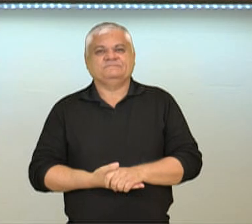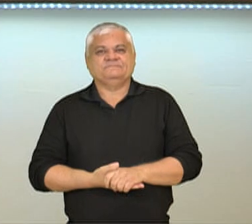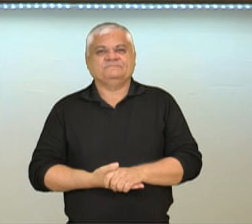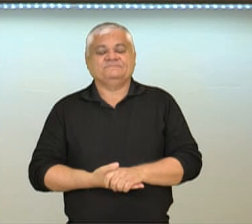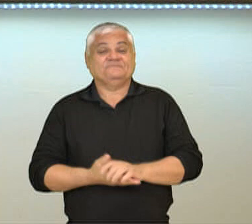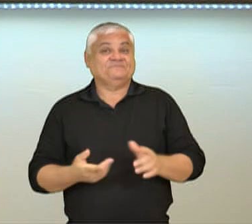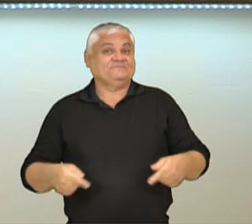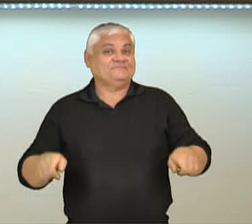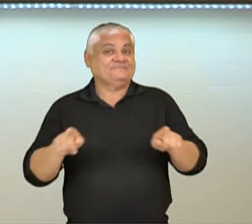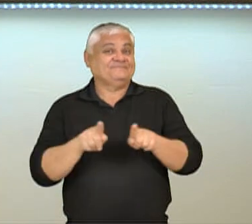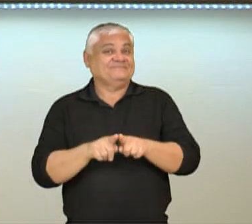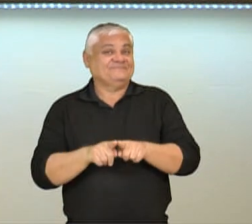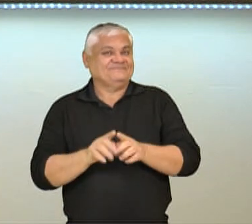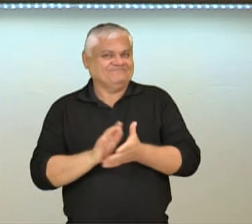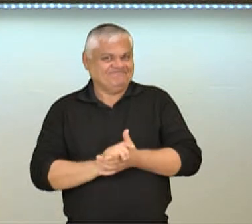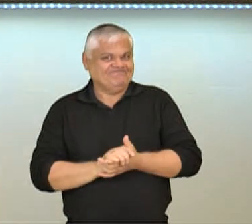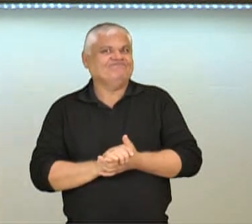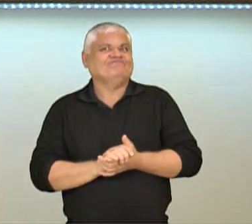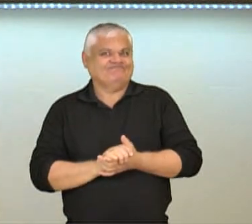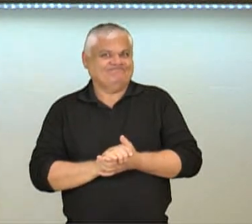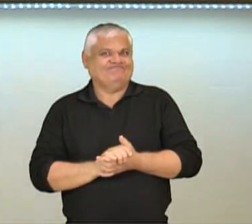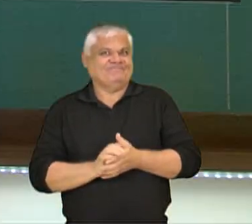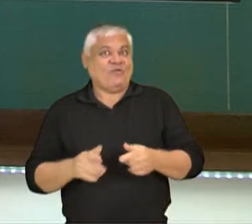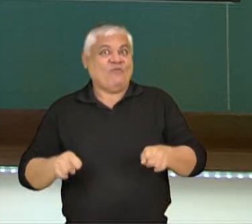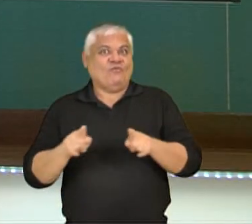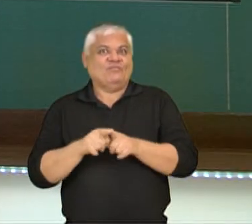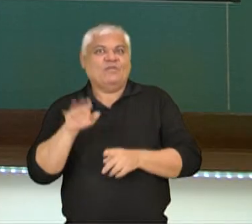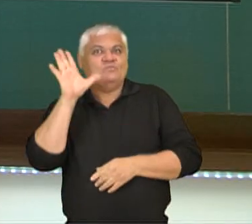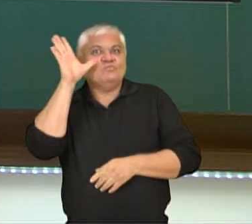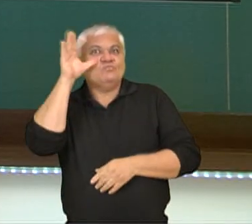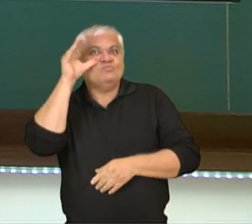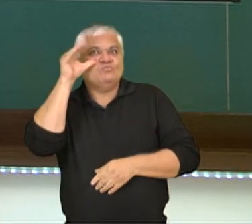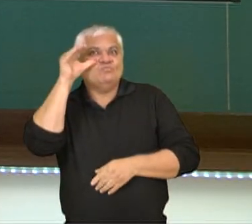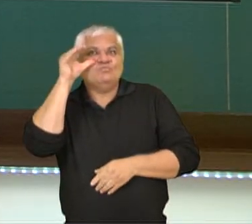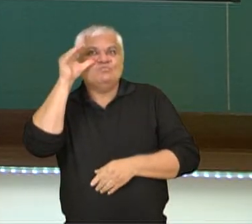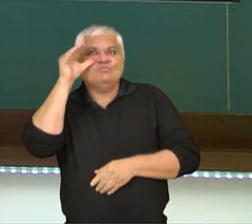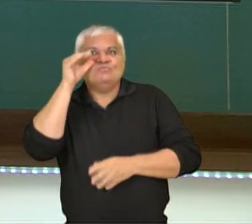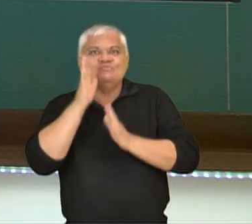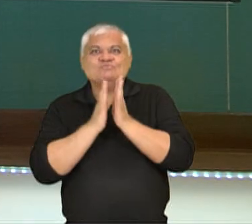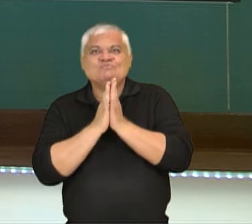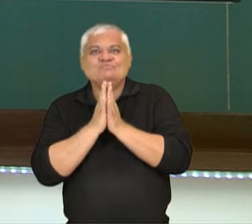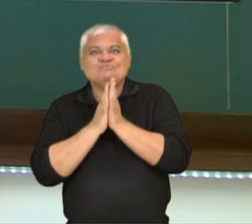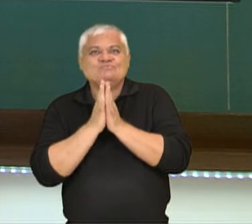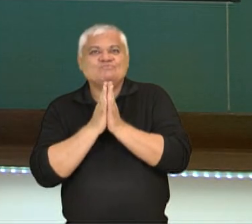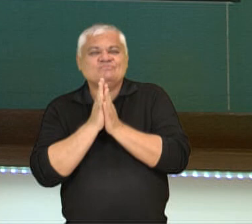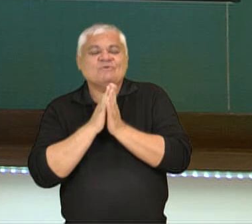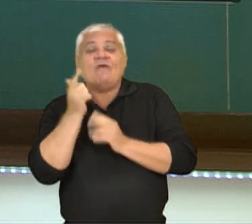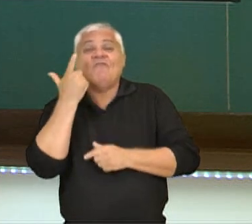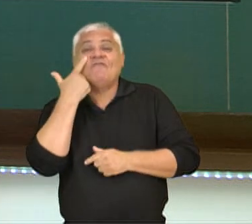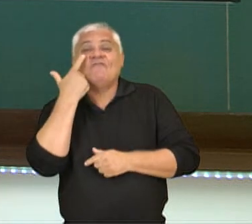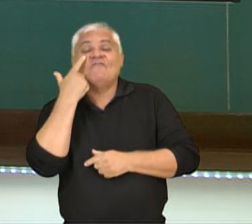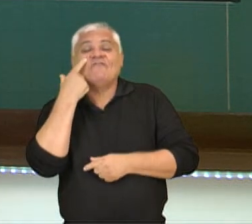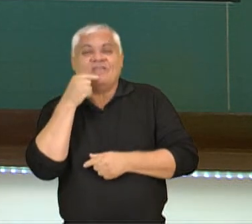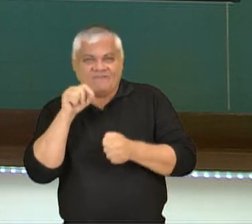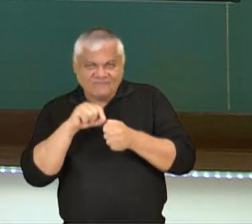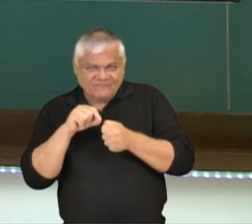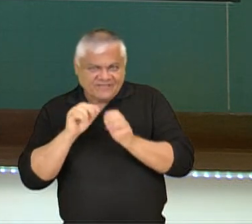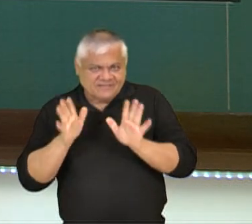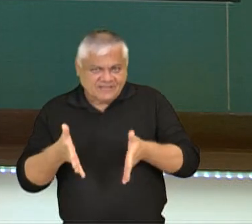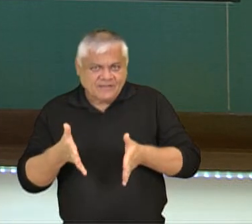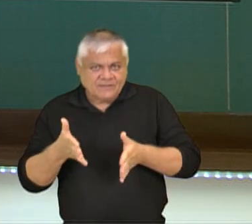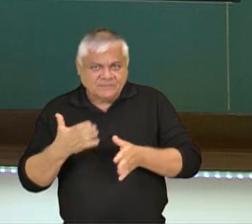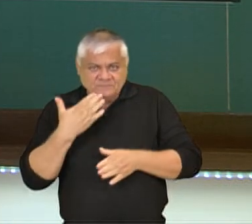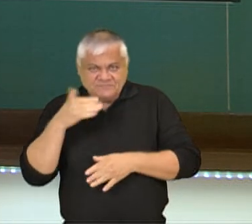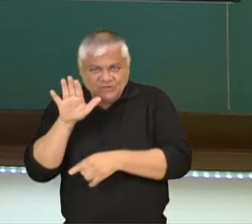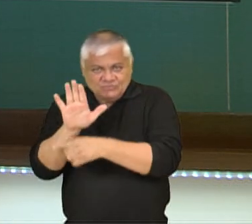Eu voltei e voltei como? Curiosa para variar, né? E eu quero conferir aí, vamos lá, fez aí? Pediu